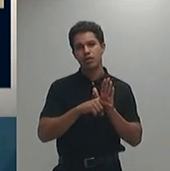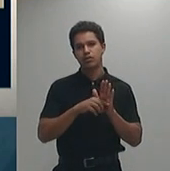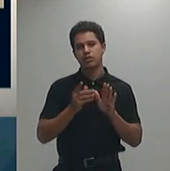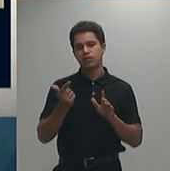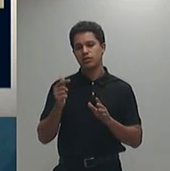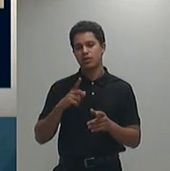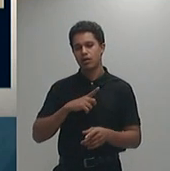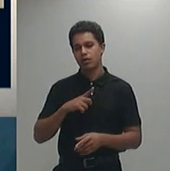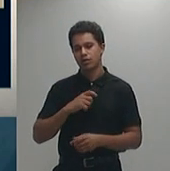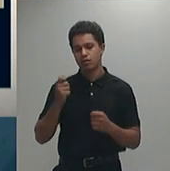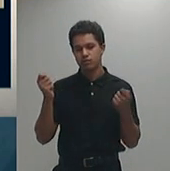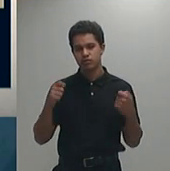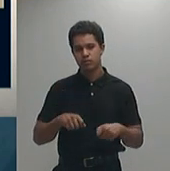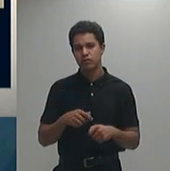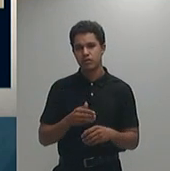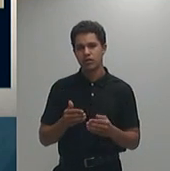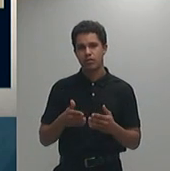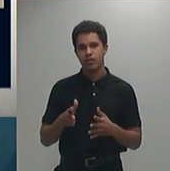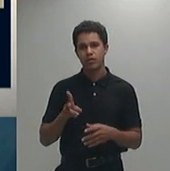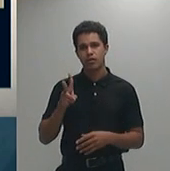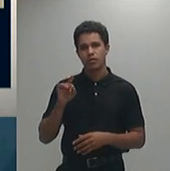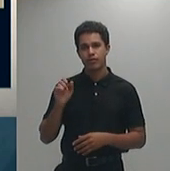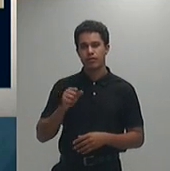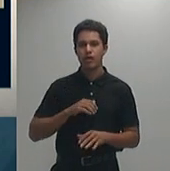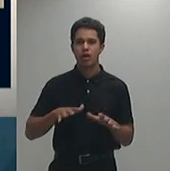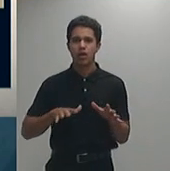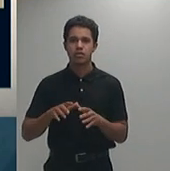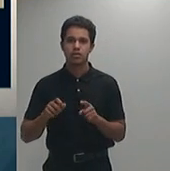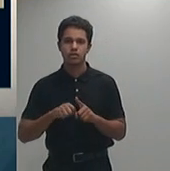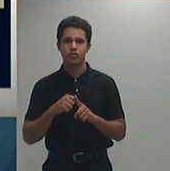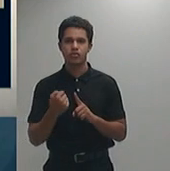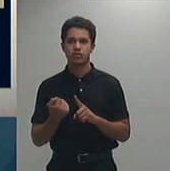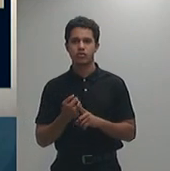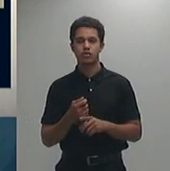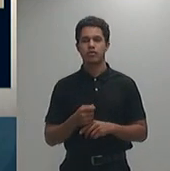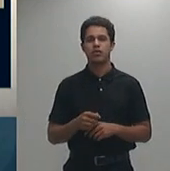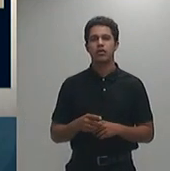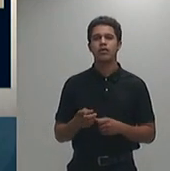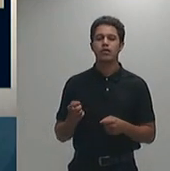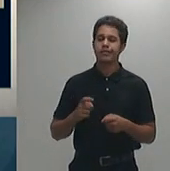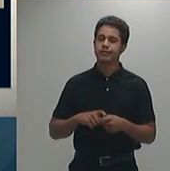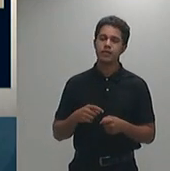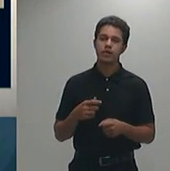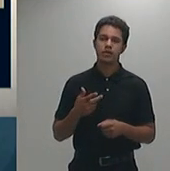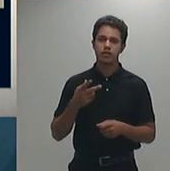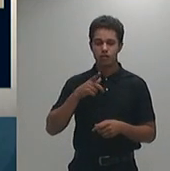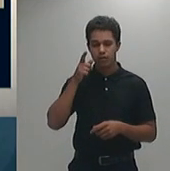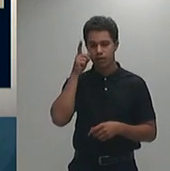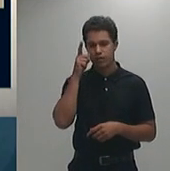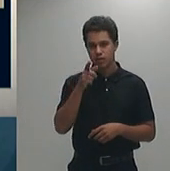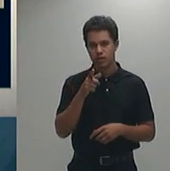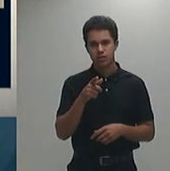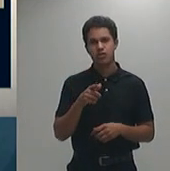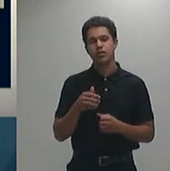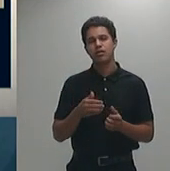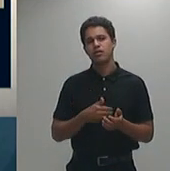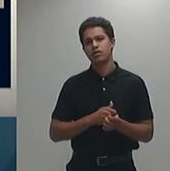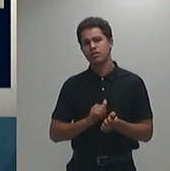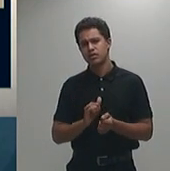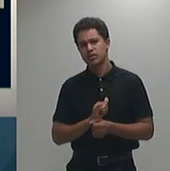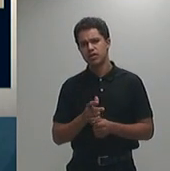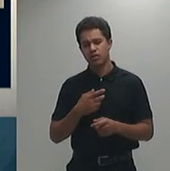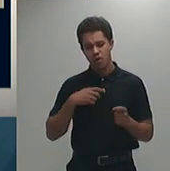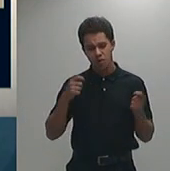cogitar na abertura da via da ação social UTI singuli retoricamente dos interessados porém discreto em razão da possível